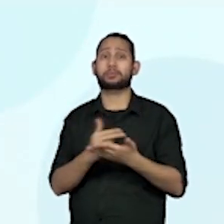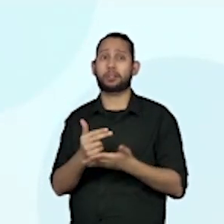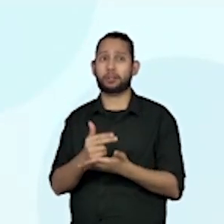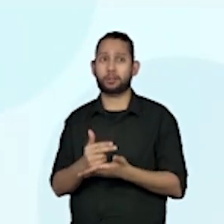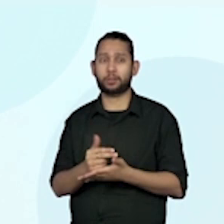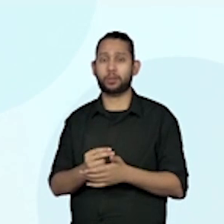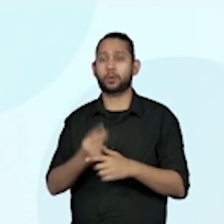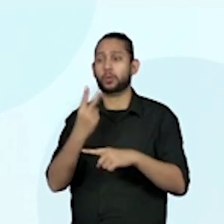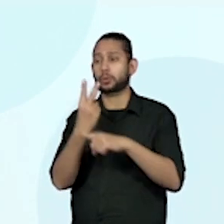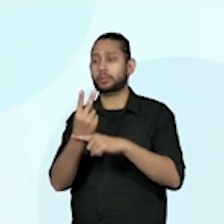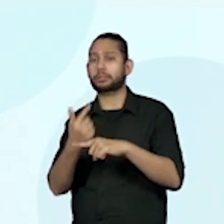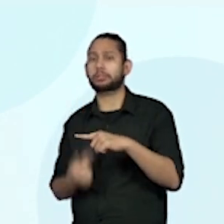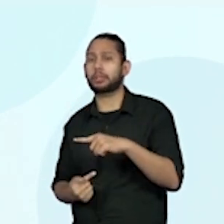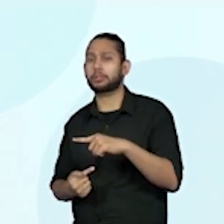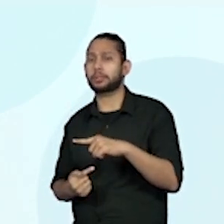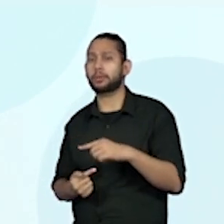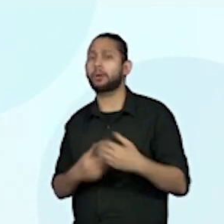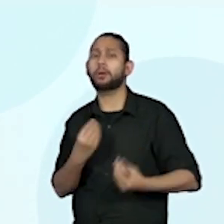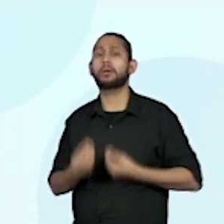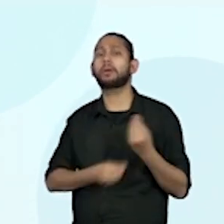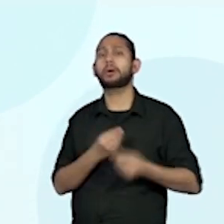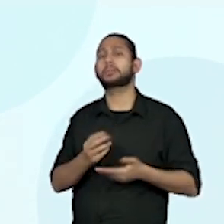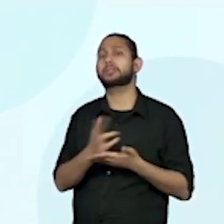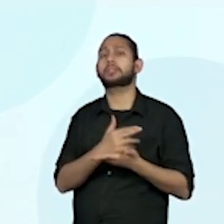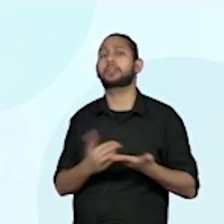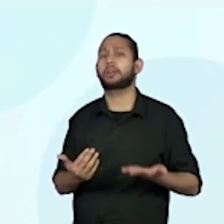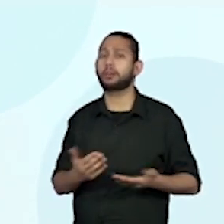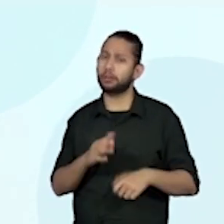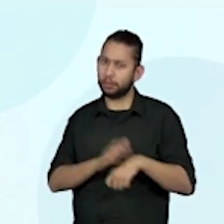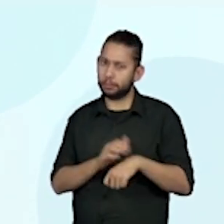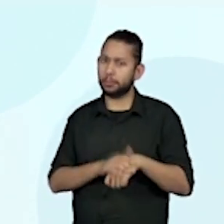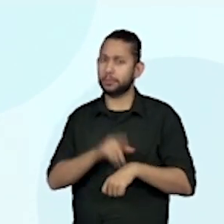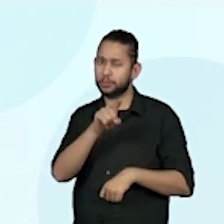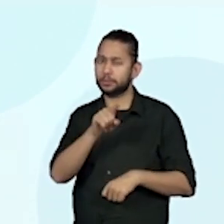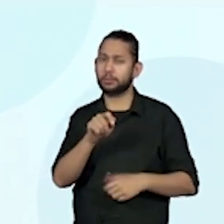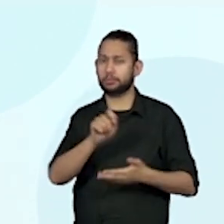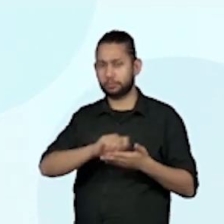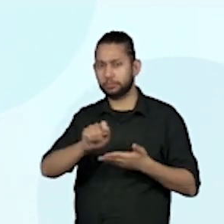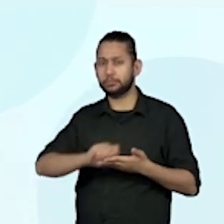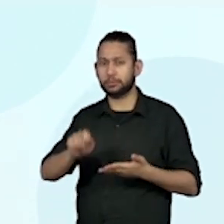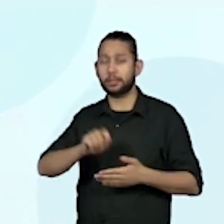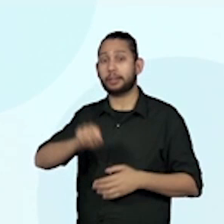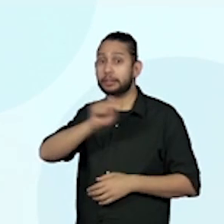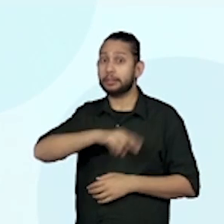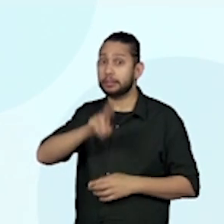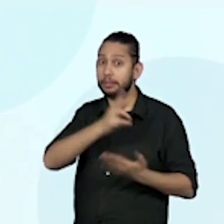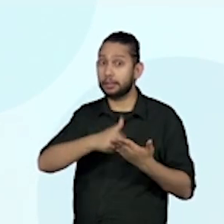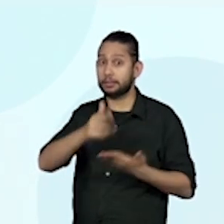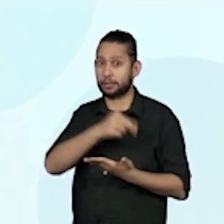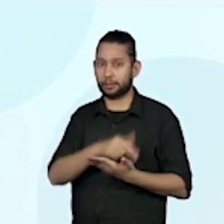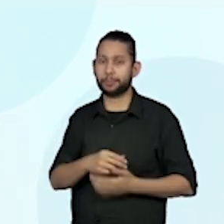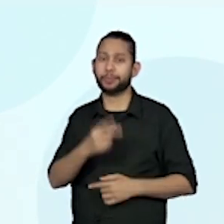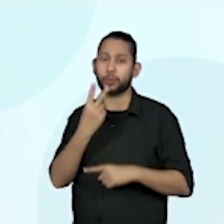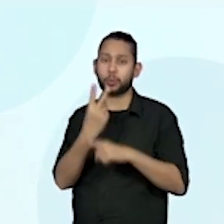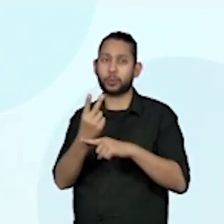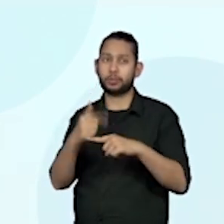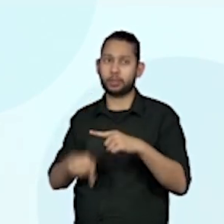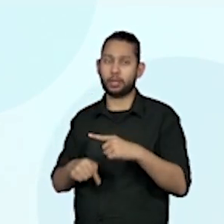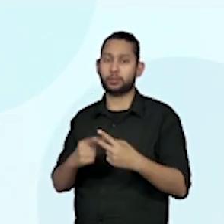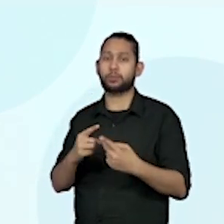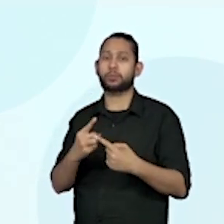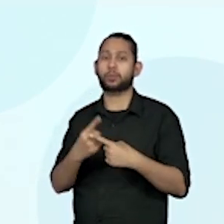imagem, por figura, represente graficamente as frações abaixo. Então, você vai representar 2/7,